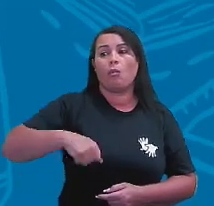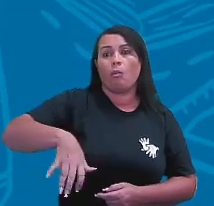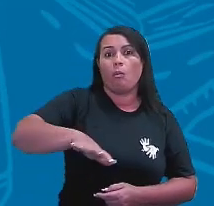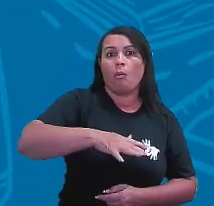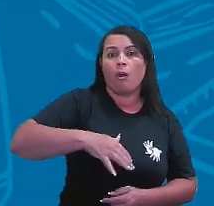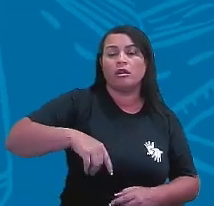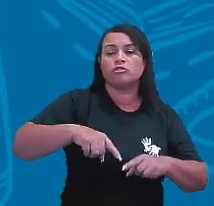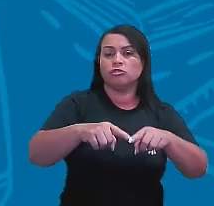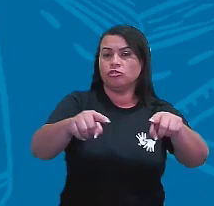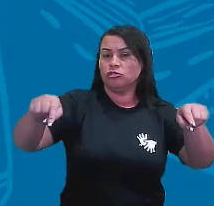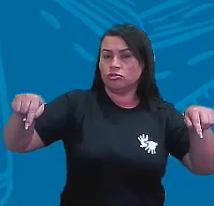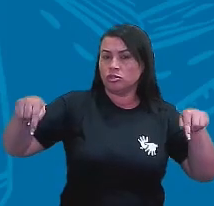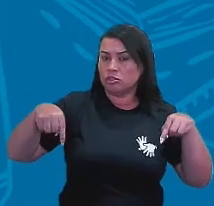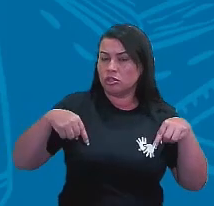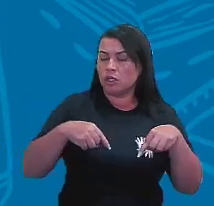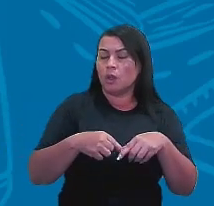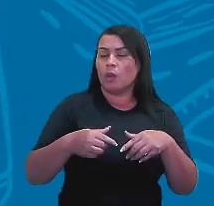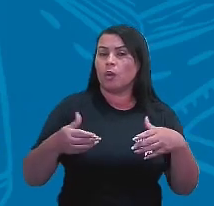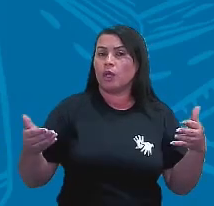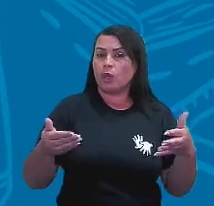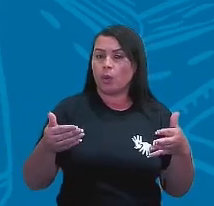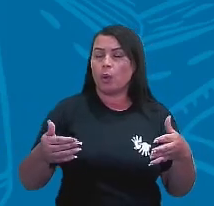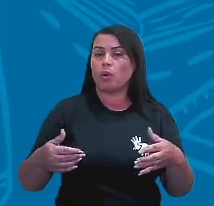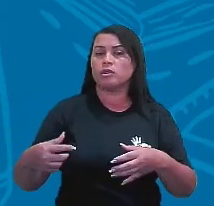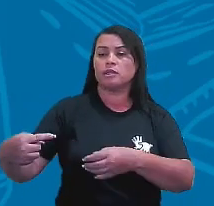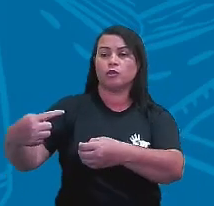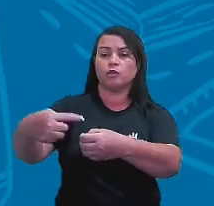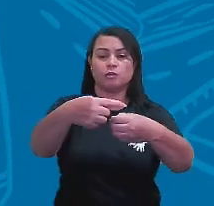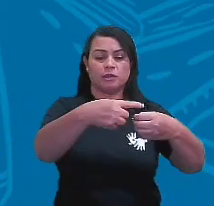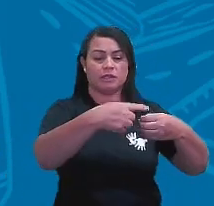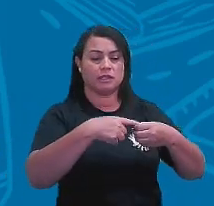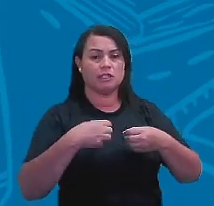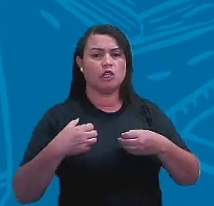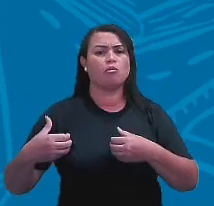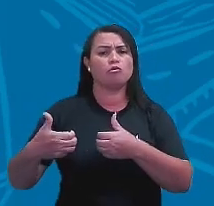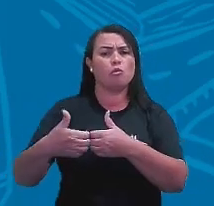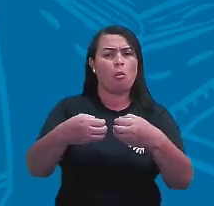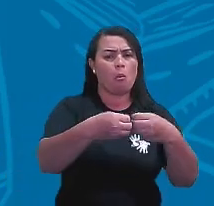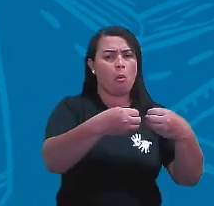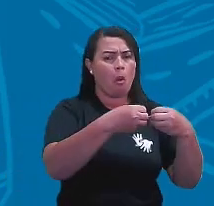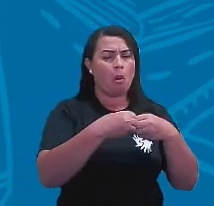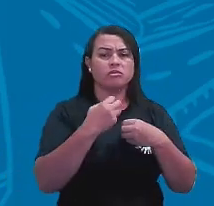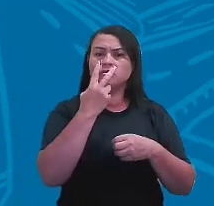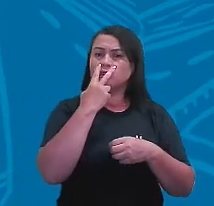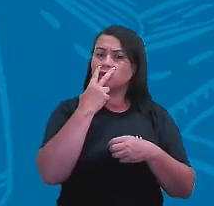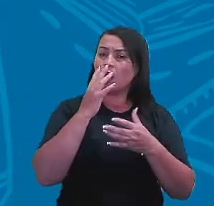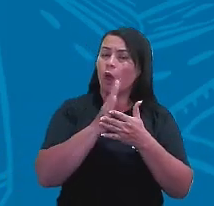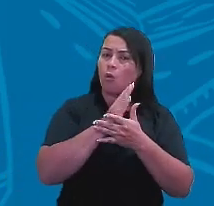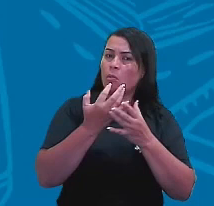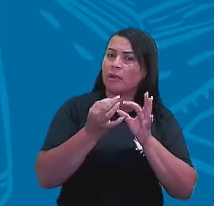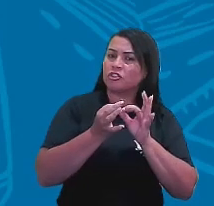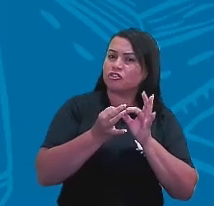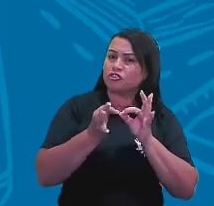hoje são municípios, que estão aqui próximos de Vitória de Santo Antão, alguns um pouco mais distantes, mas que